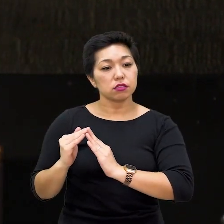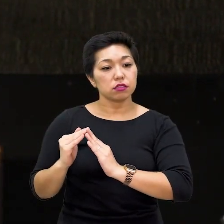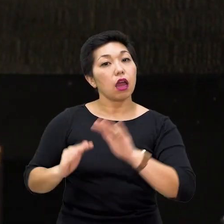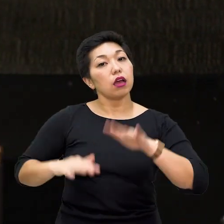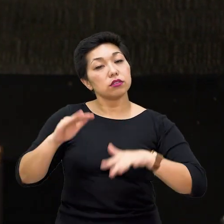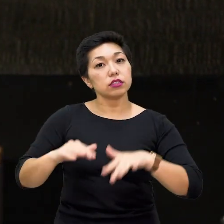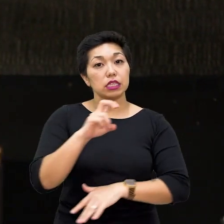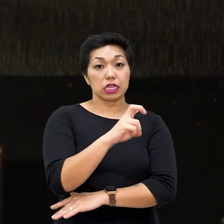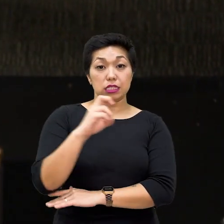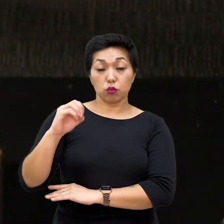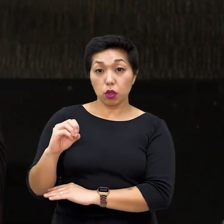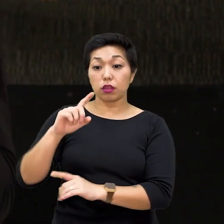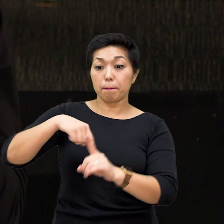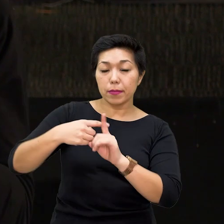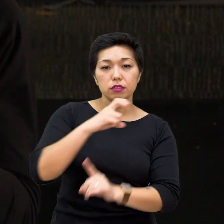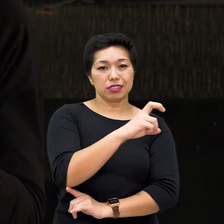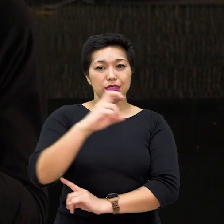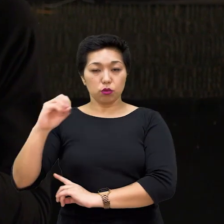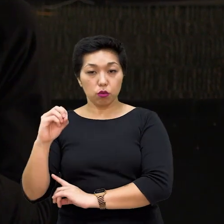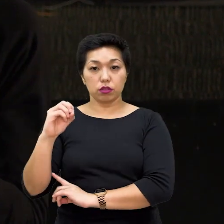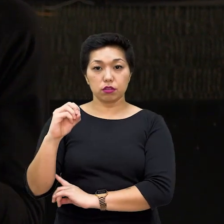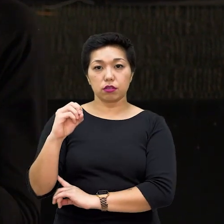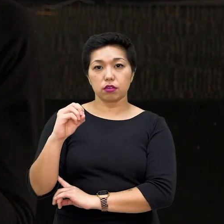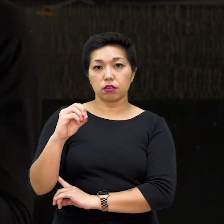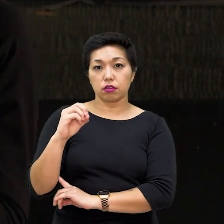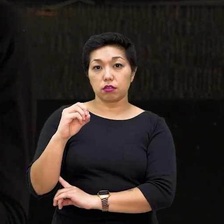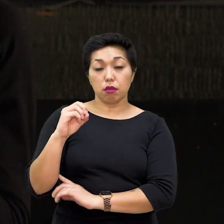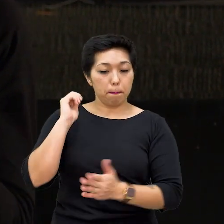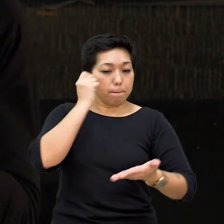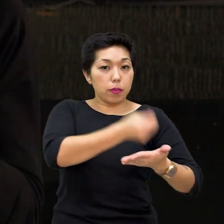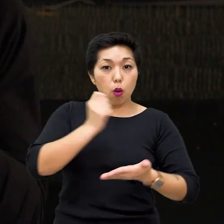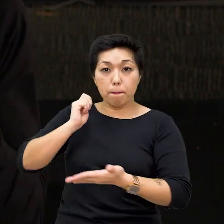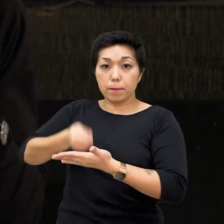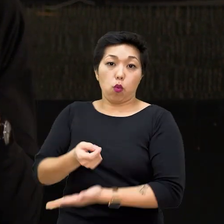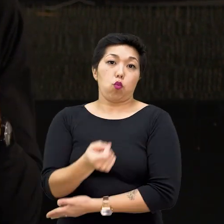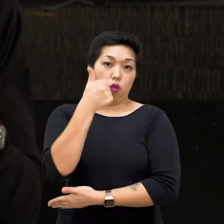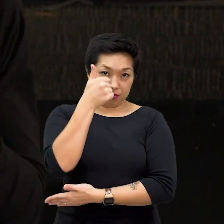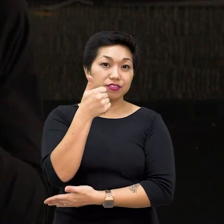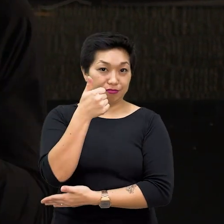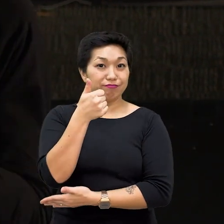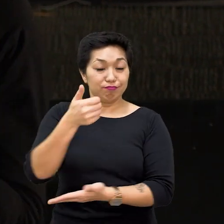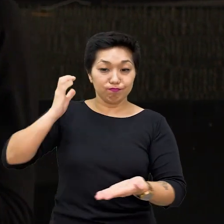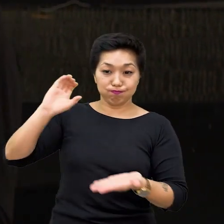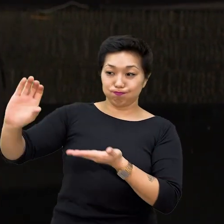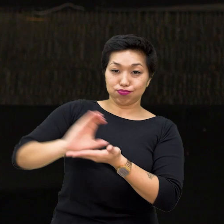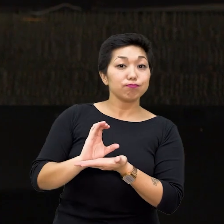foi 550 mais 550, com um pagamento quase que à vista. E numa dessas